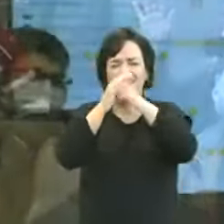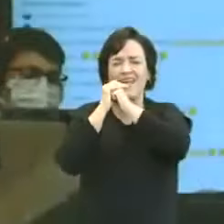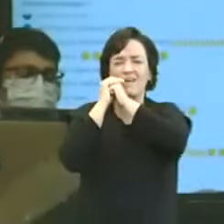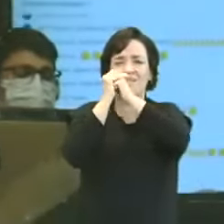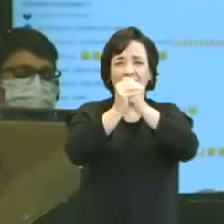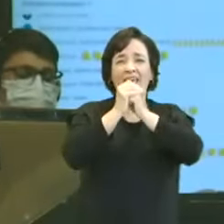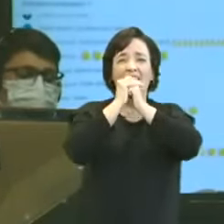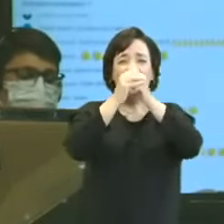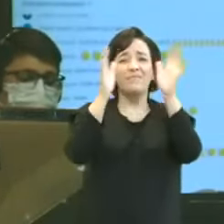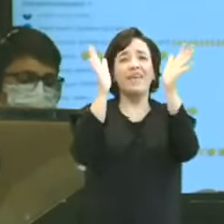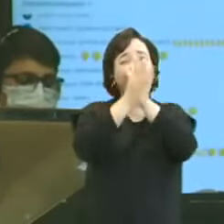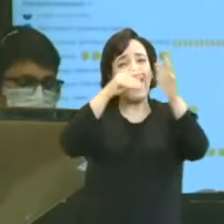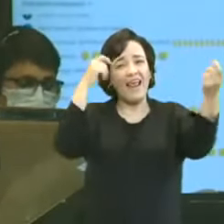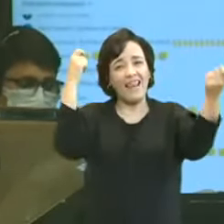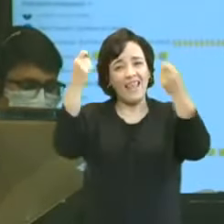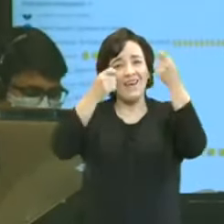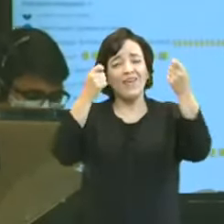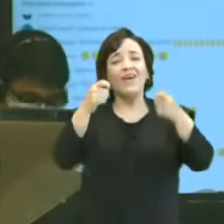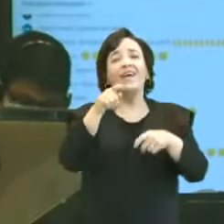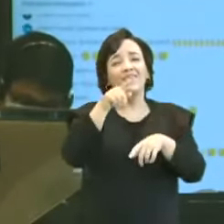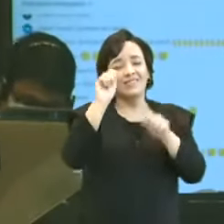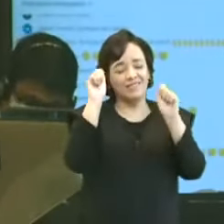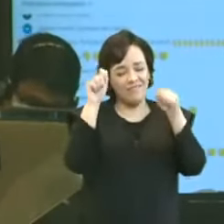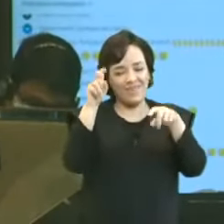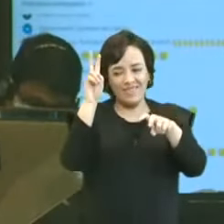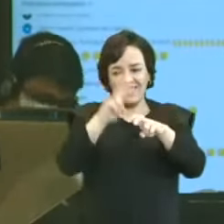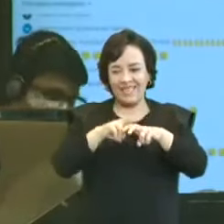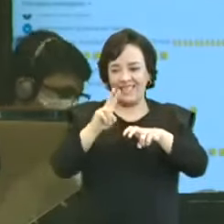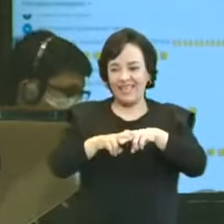Amém, aleluia. Você pode se assentar.